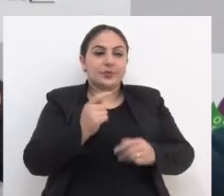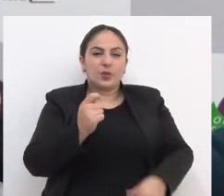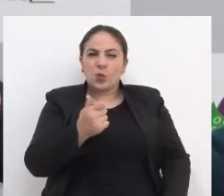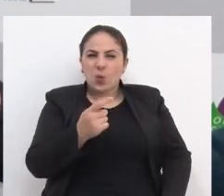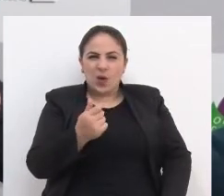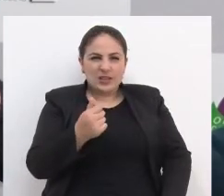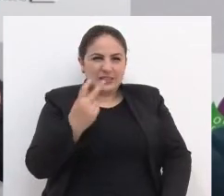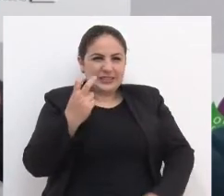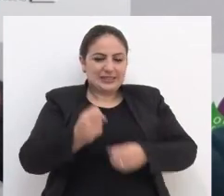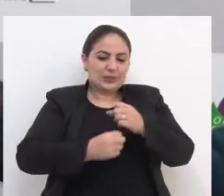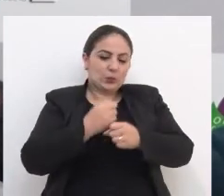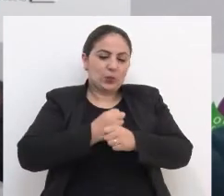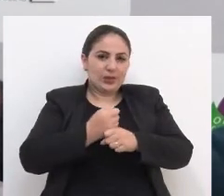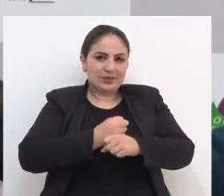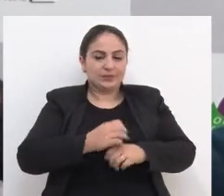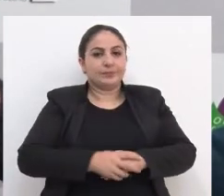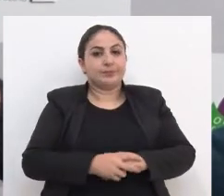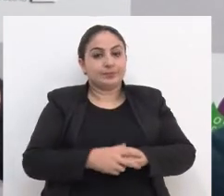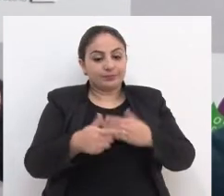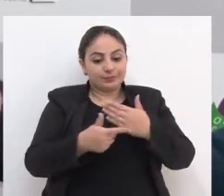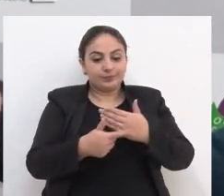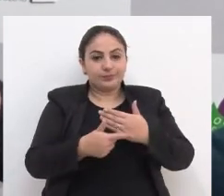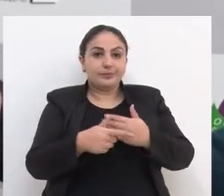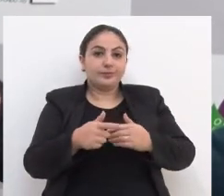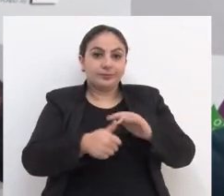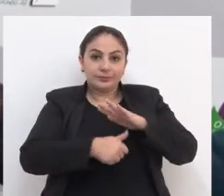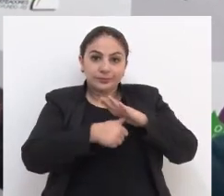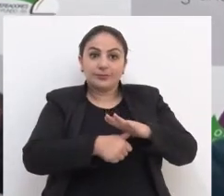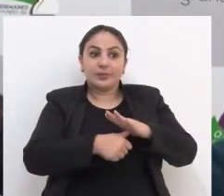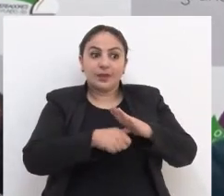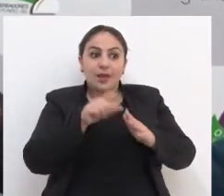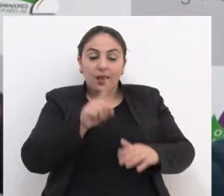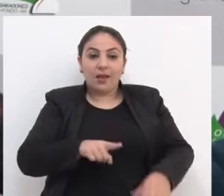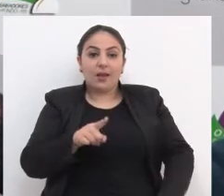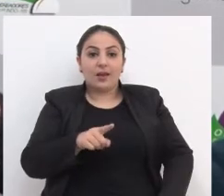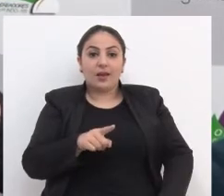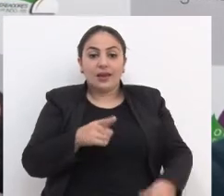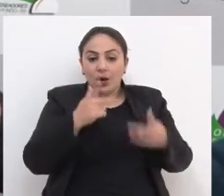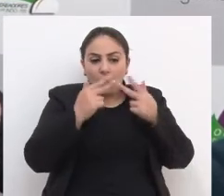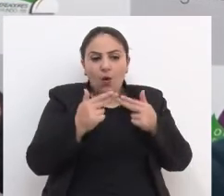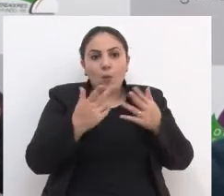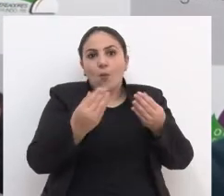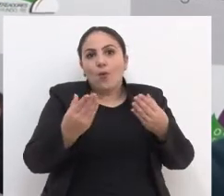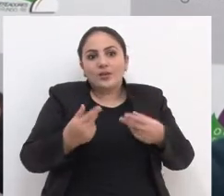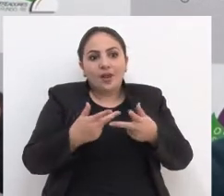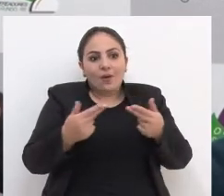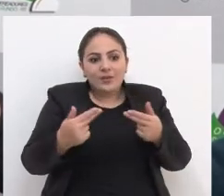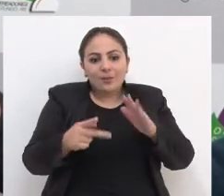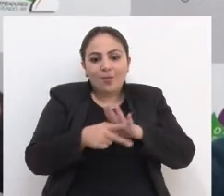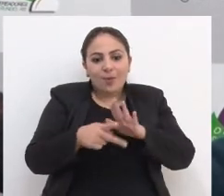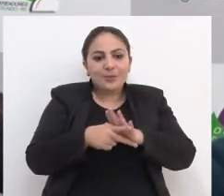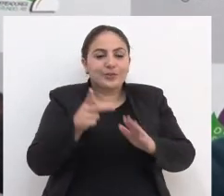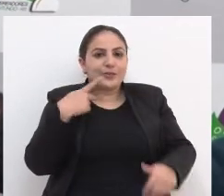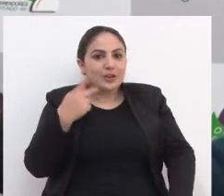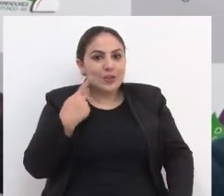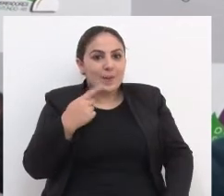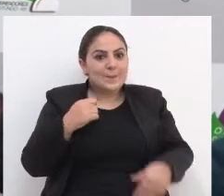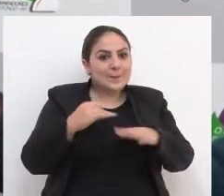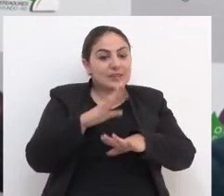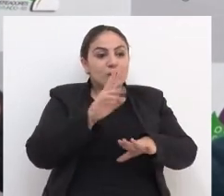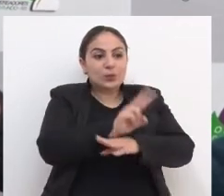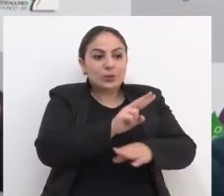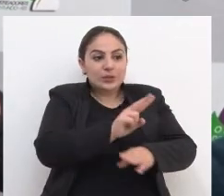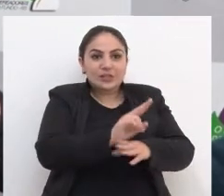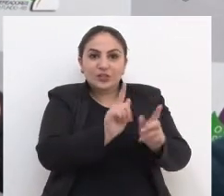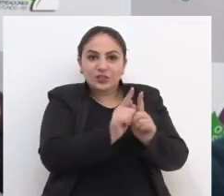quase 5 anos, e o papel da liderança, ele acaba colocando muitas atribuições no vereador, que além de ter que cuidar do